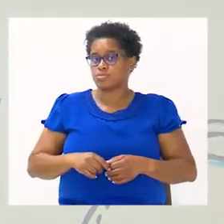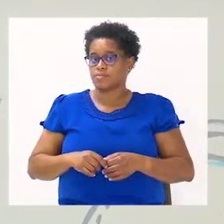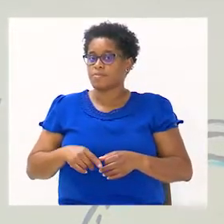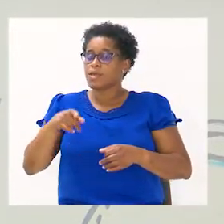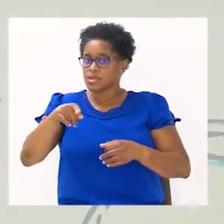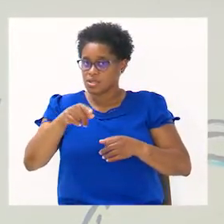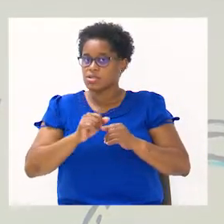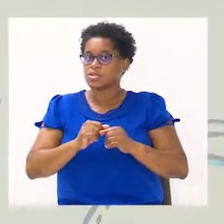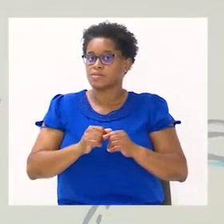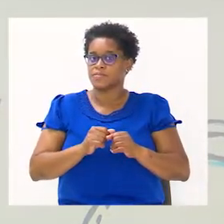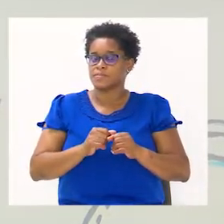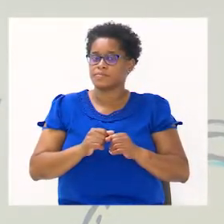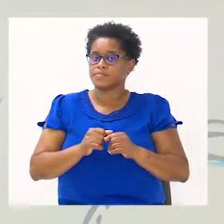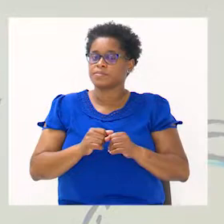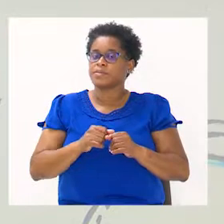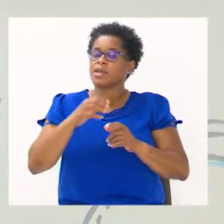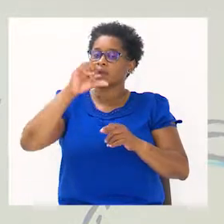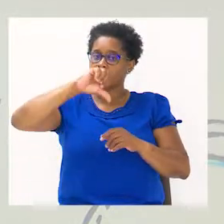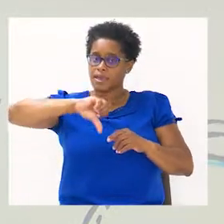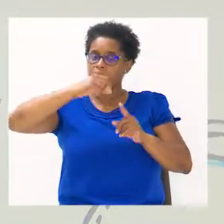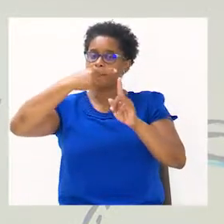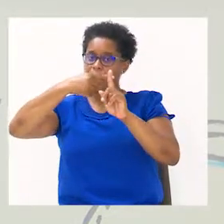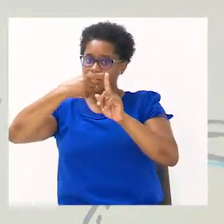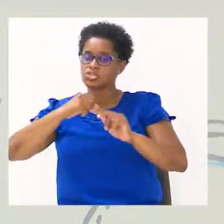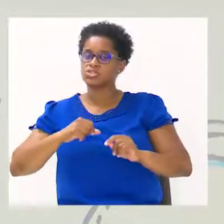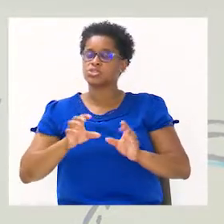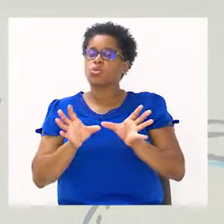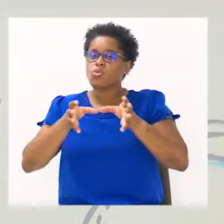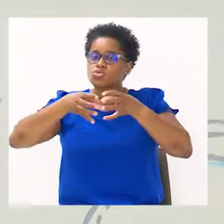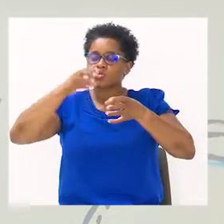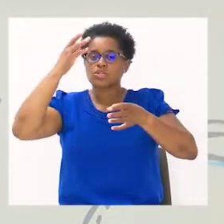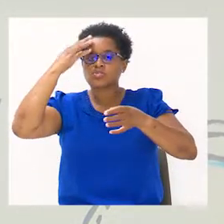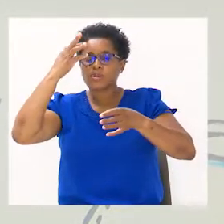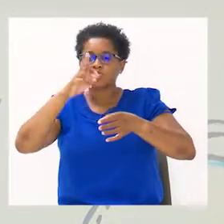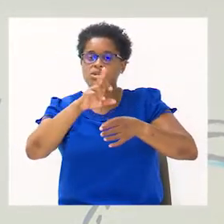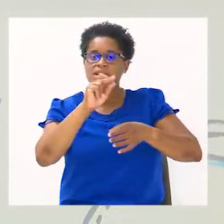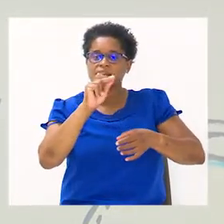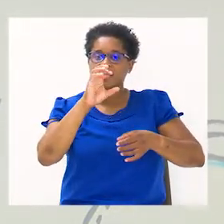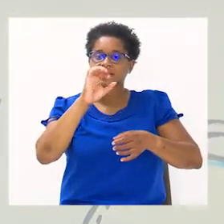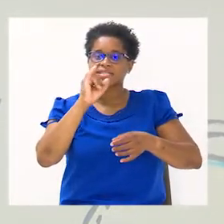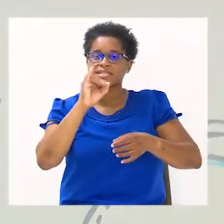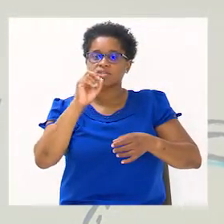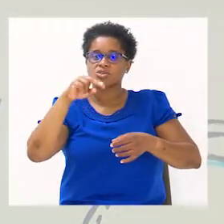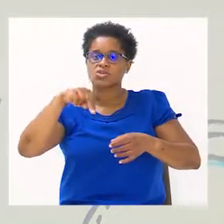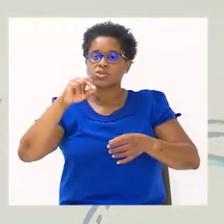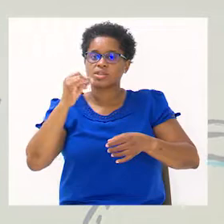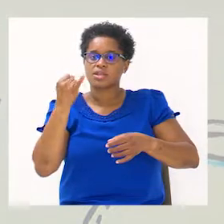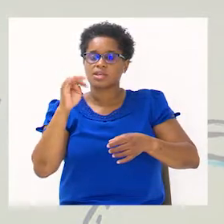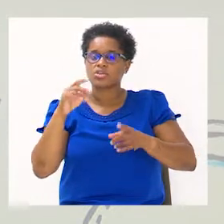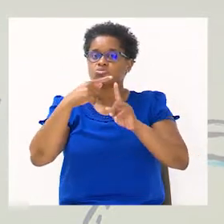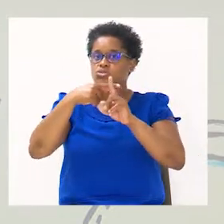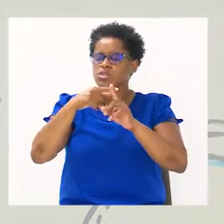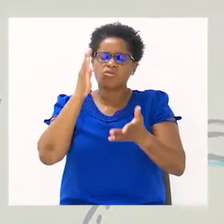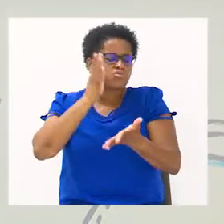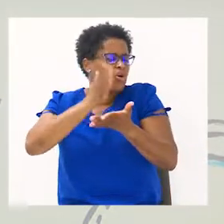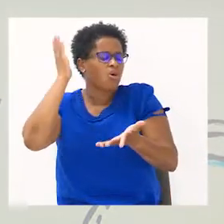aqui. Q+, não é? Que é o conjunto dos números racionais positivos, só